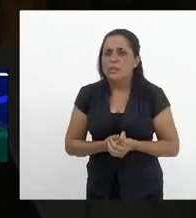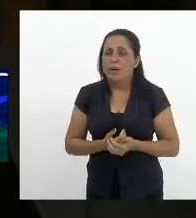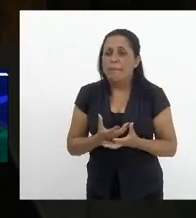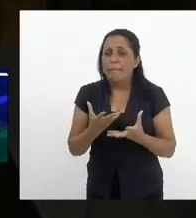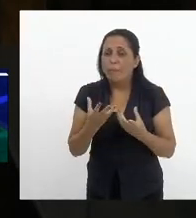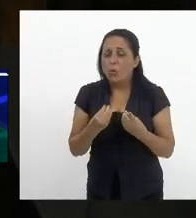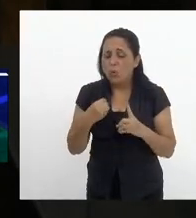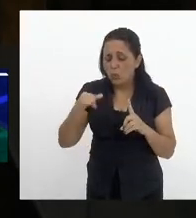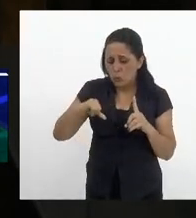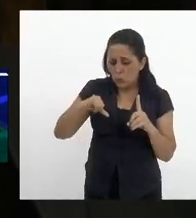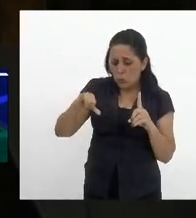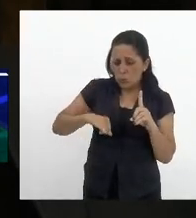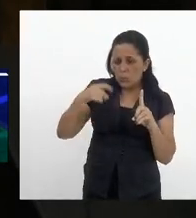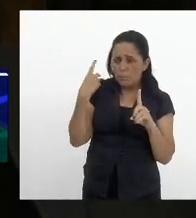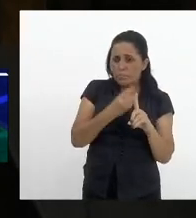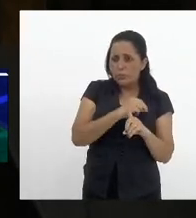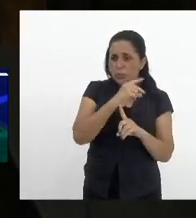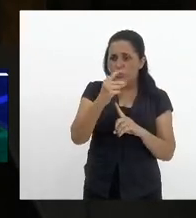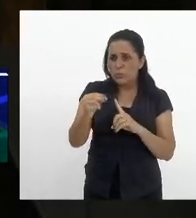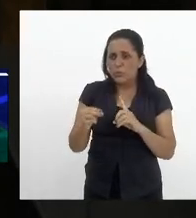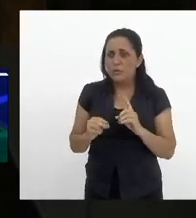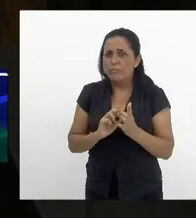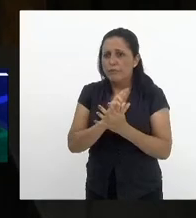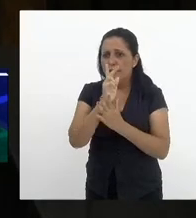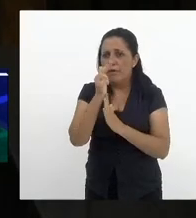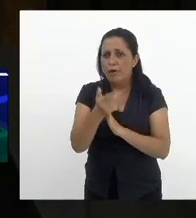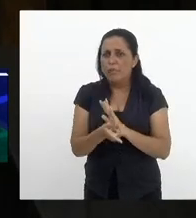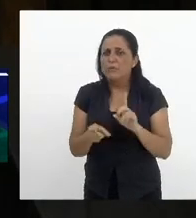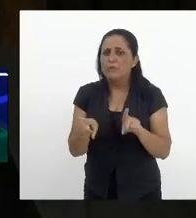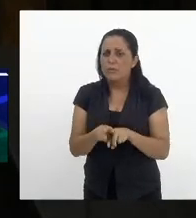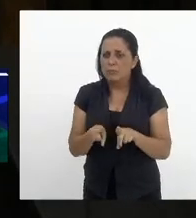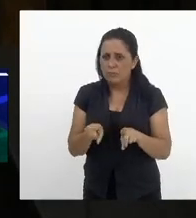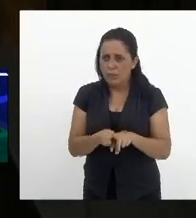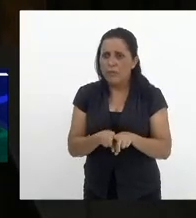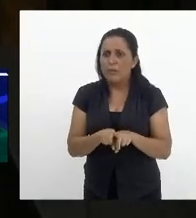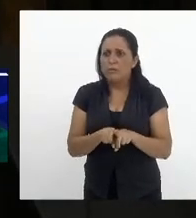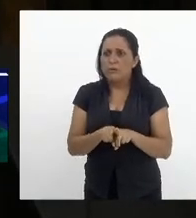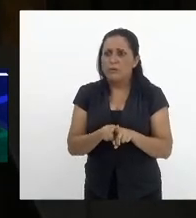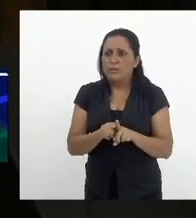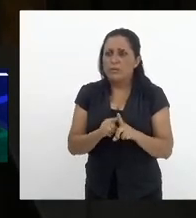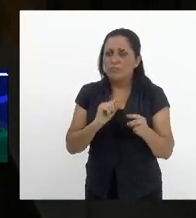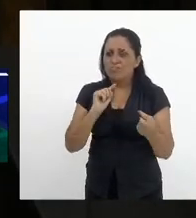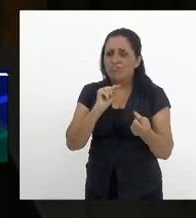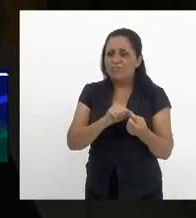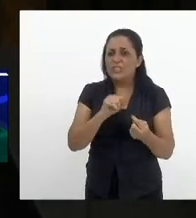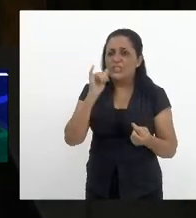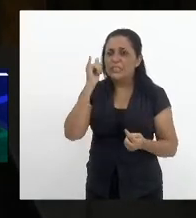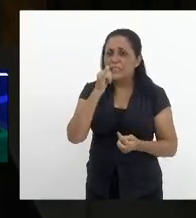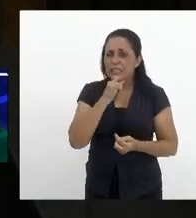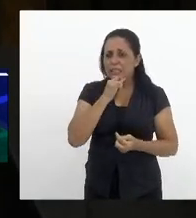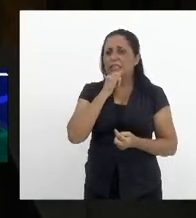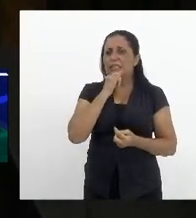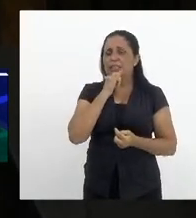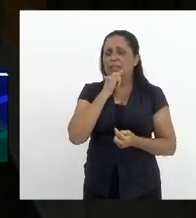de tantos outros, que foi objeto de tanta tristeza,